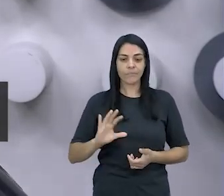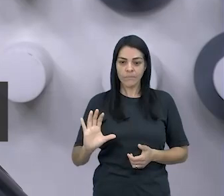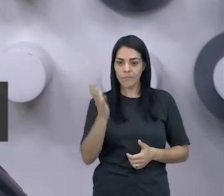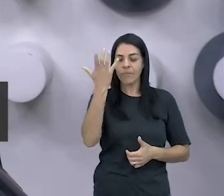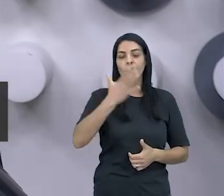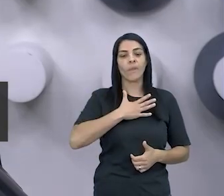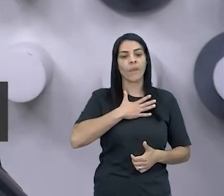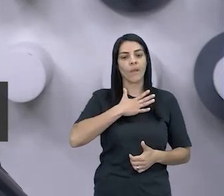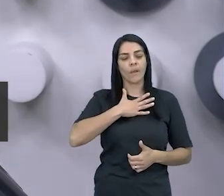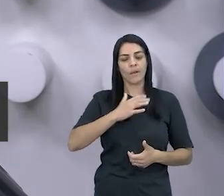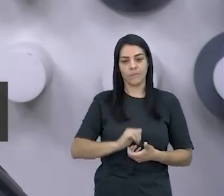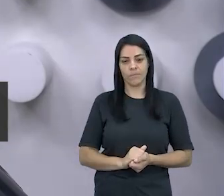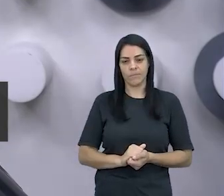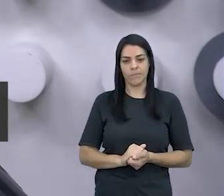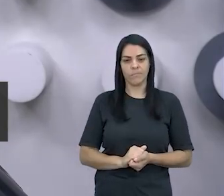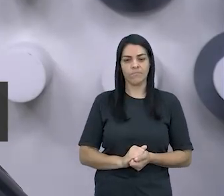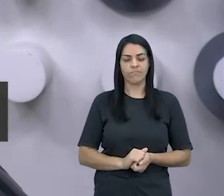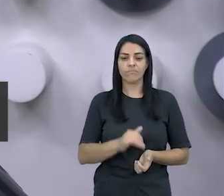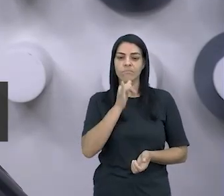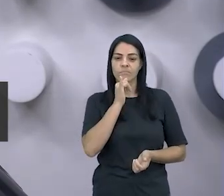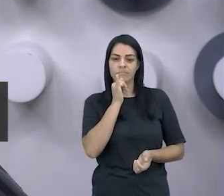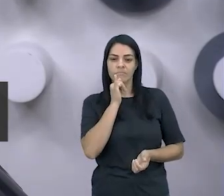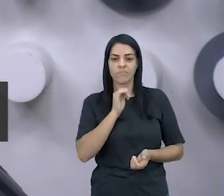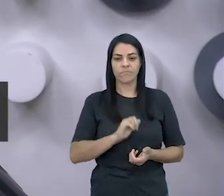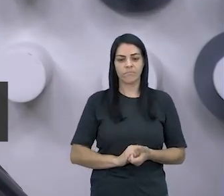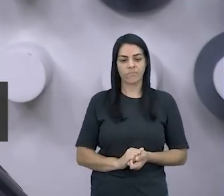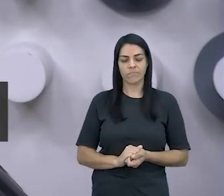comigo, de comprar, por exemplo,